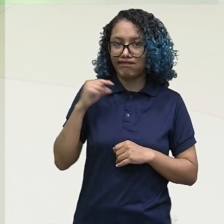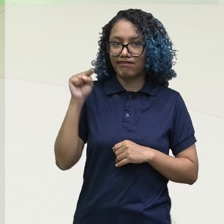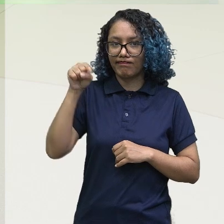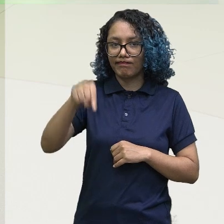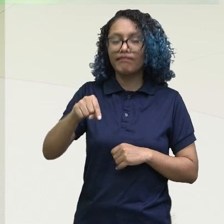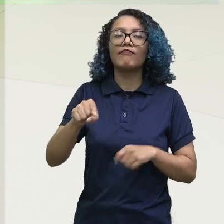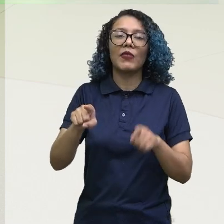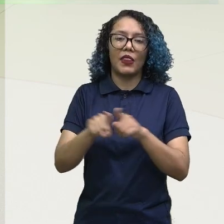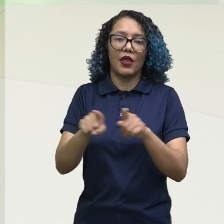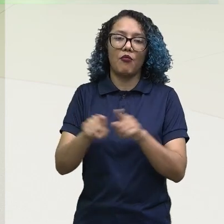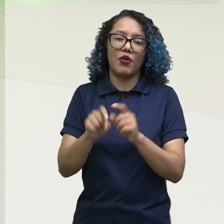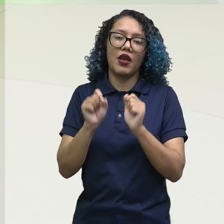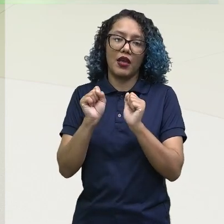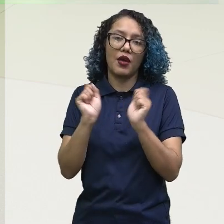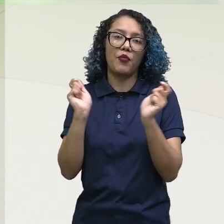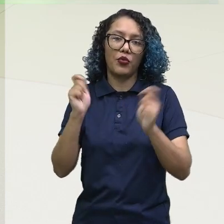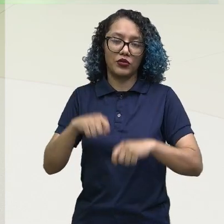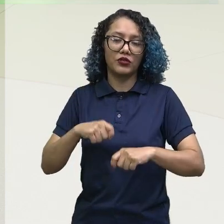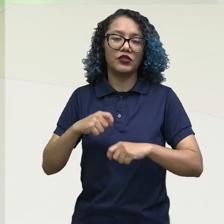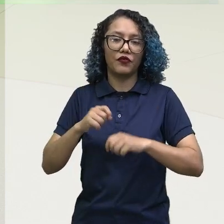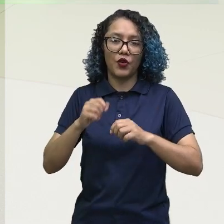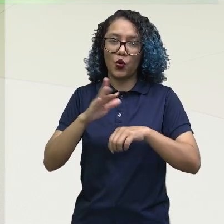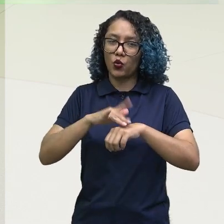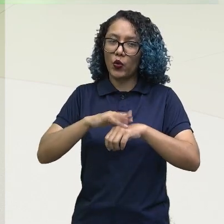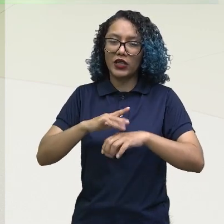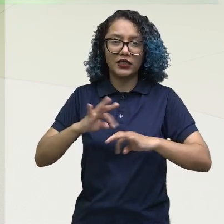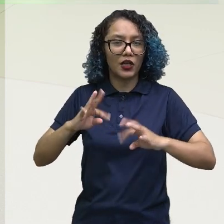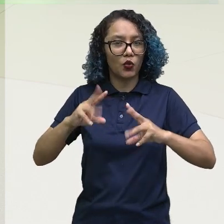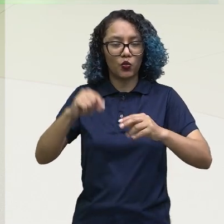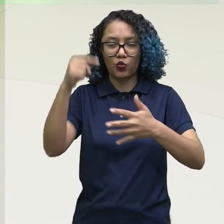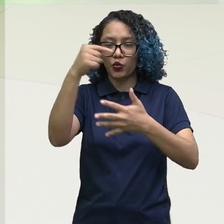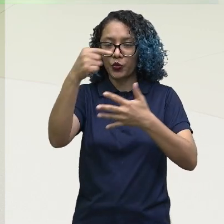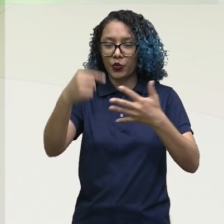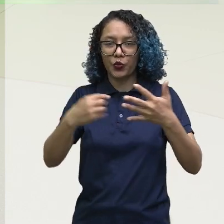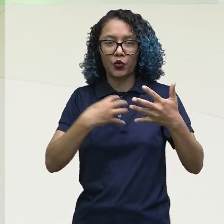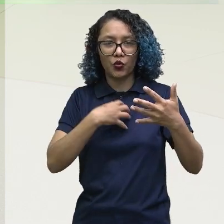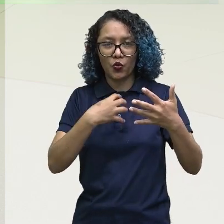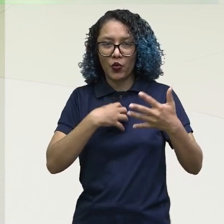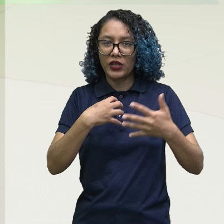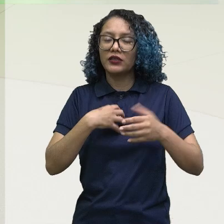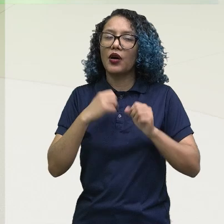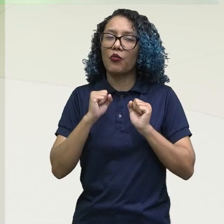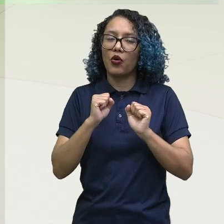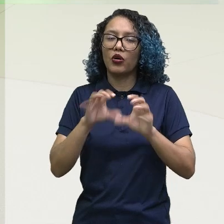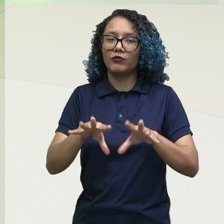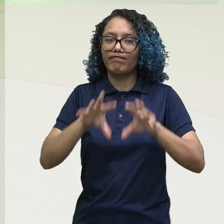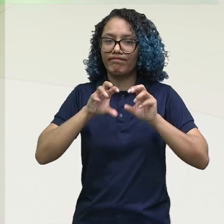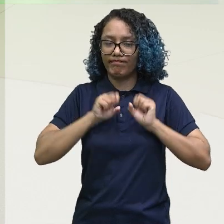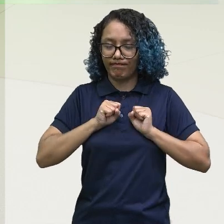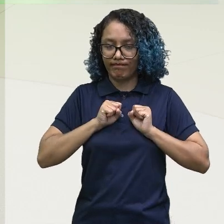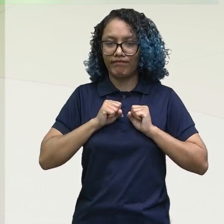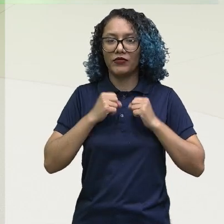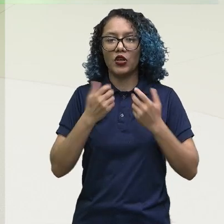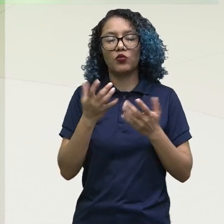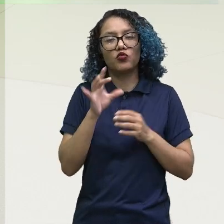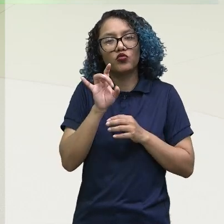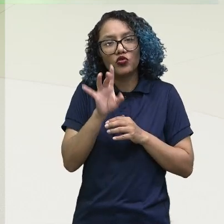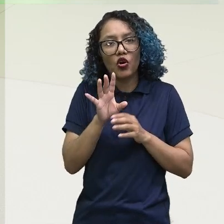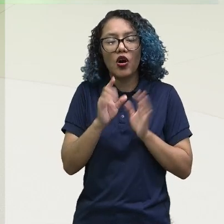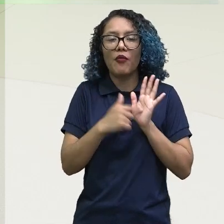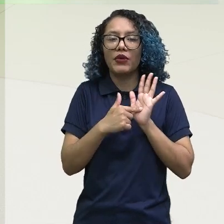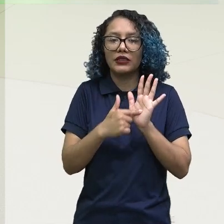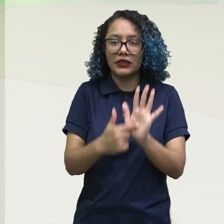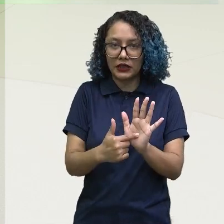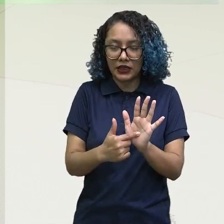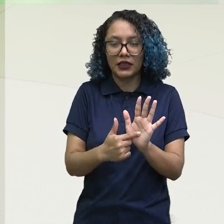ela também provavelmente pode desenvolver todos, né, os sintomas que eu comentei inicialmente, tá? Então, só para apresentar um